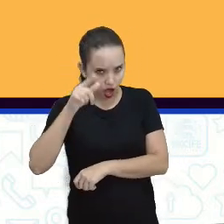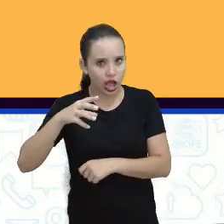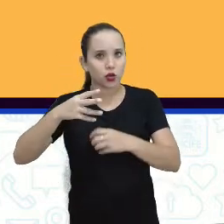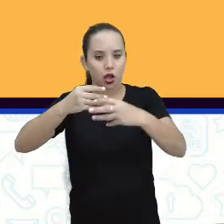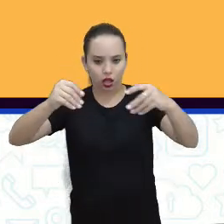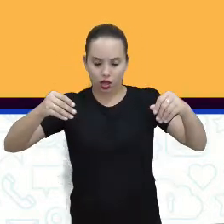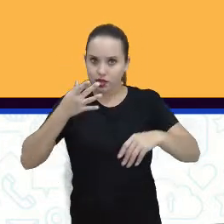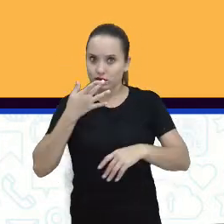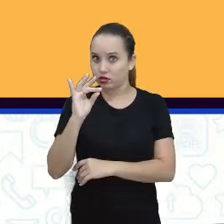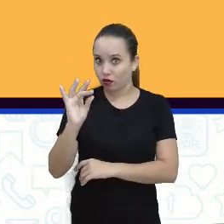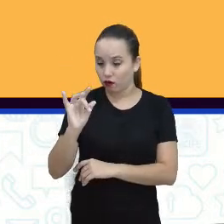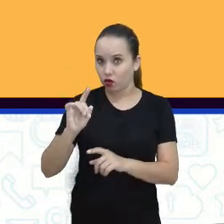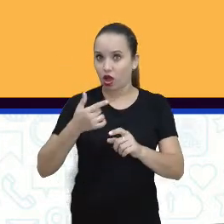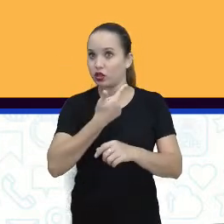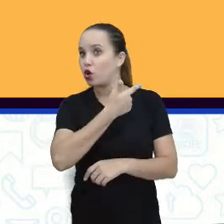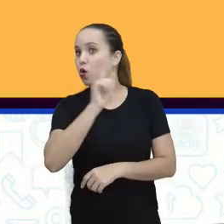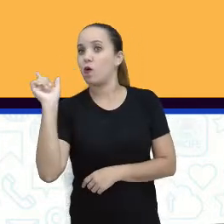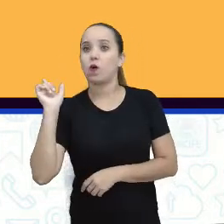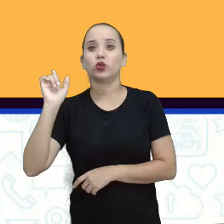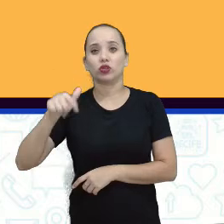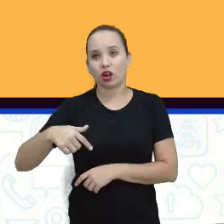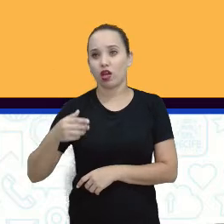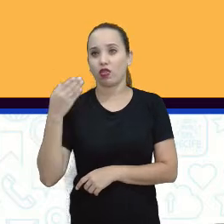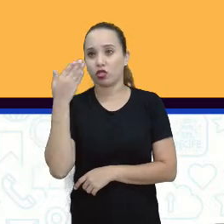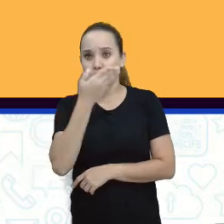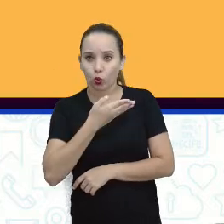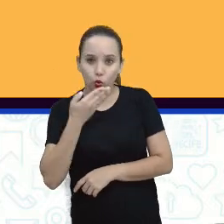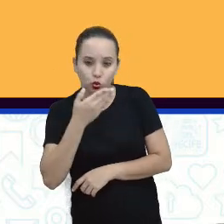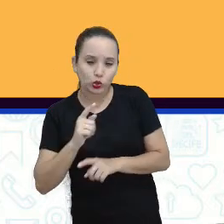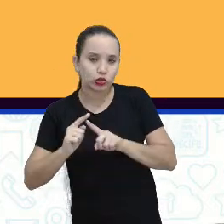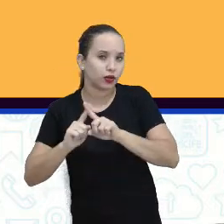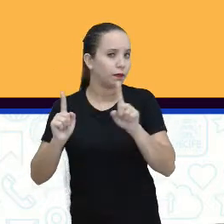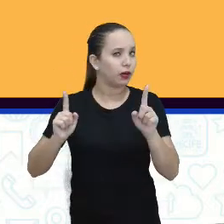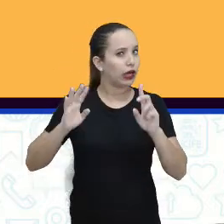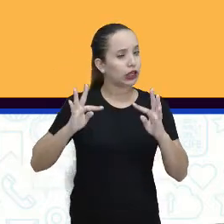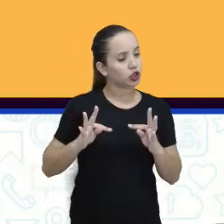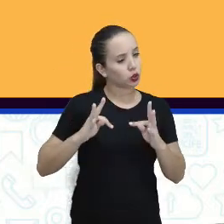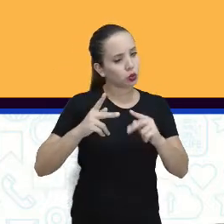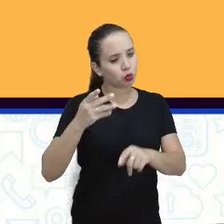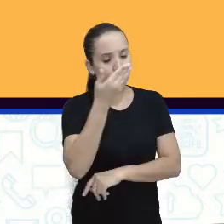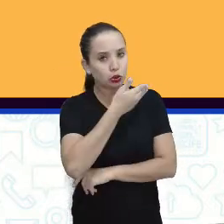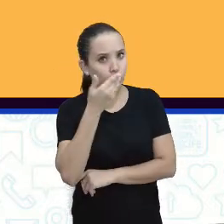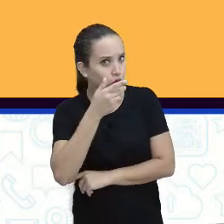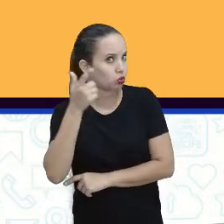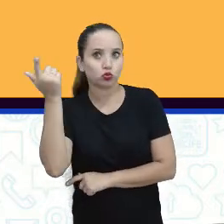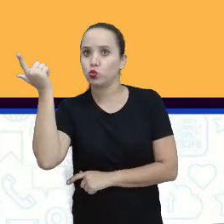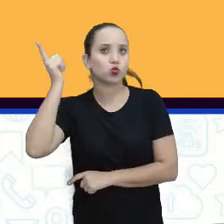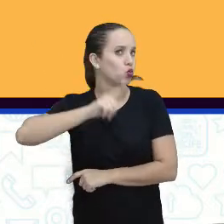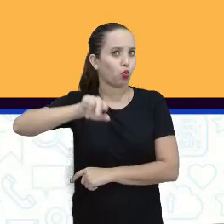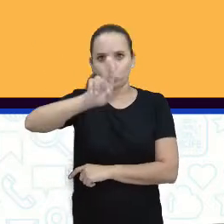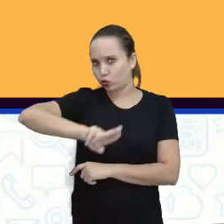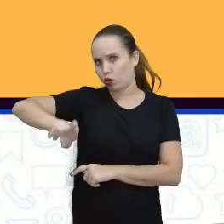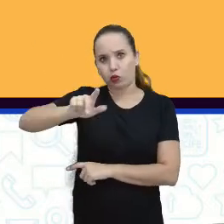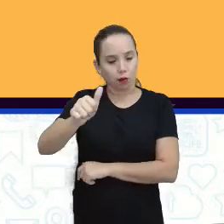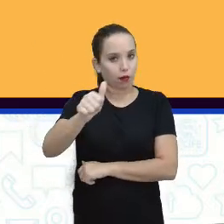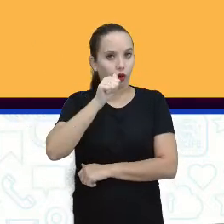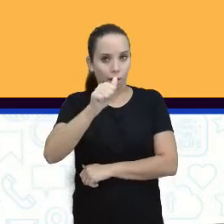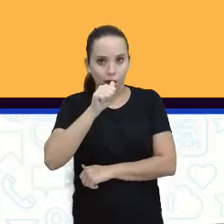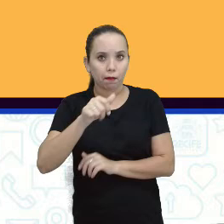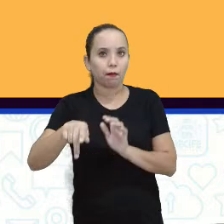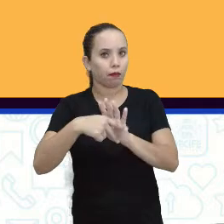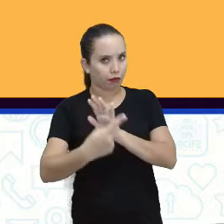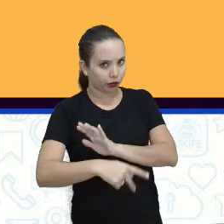de 3%, mas essa água doce não está totalmente disponível na forma líquida, que é a forma, né, que a